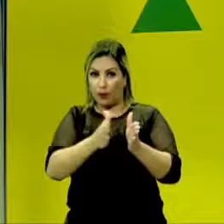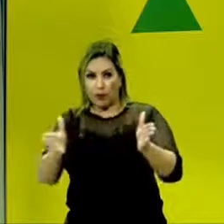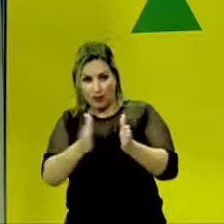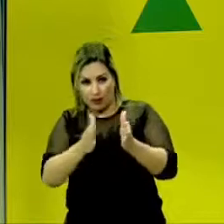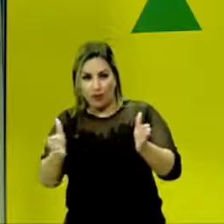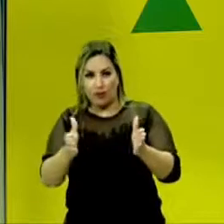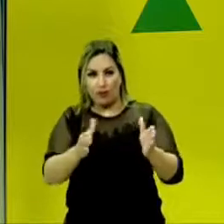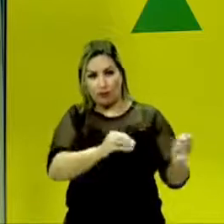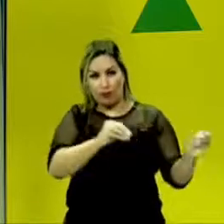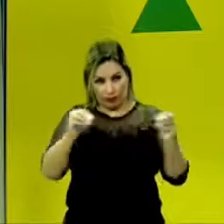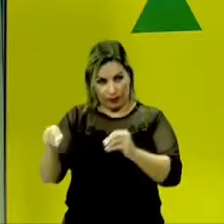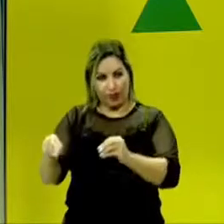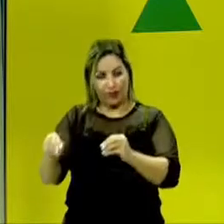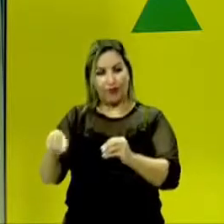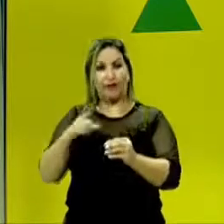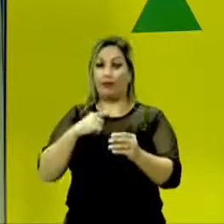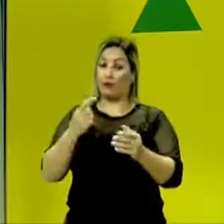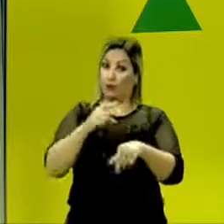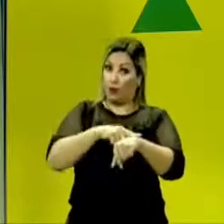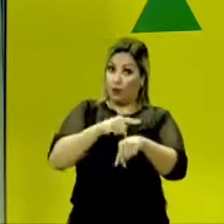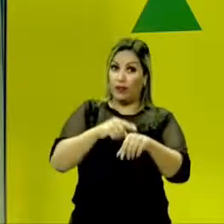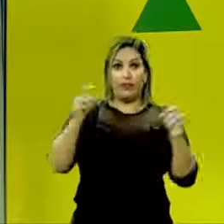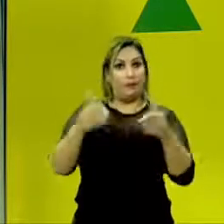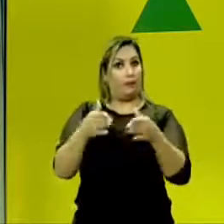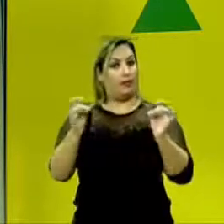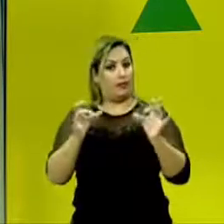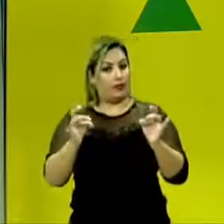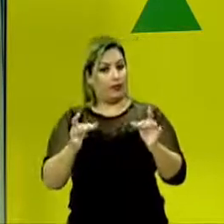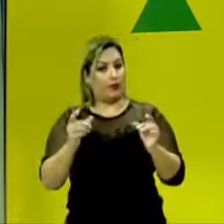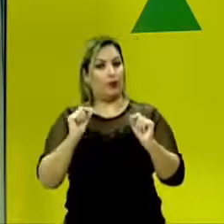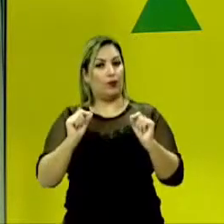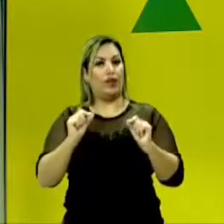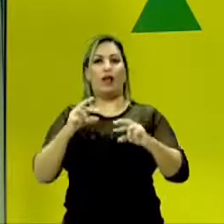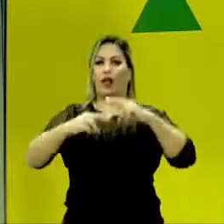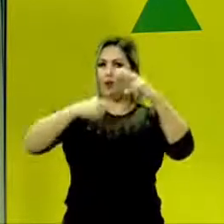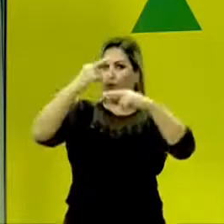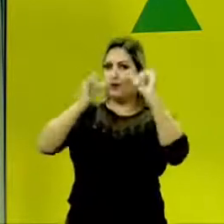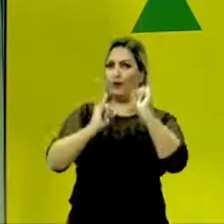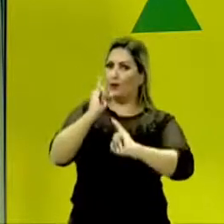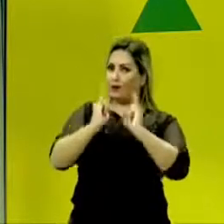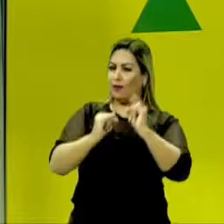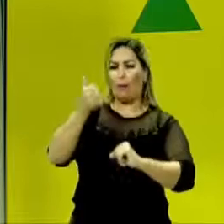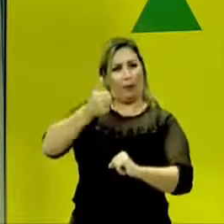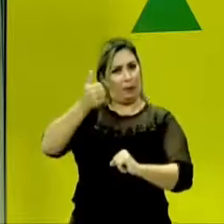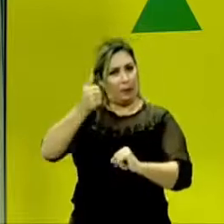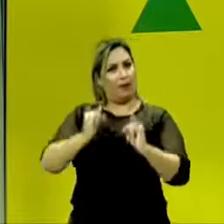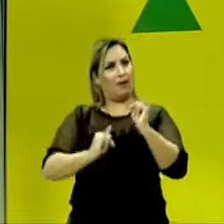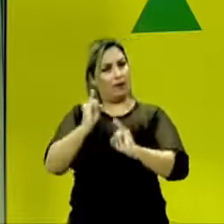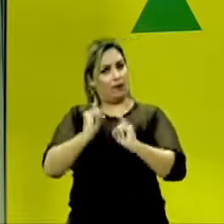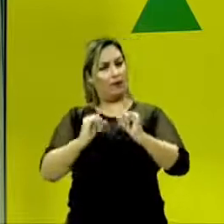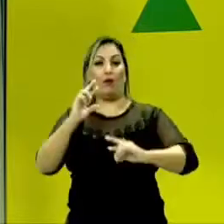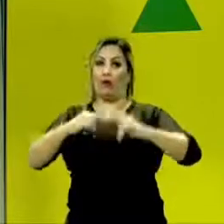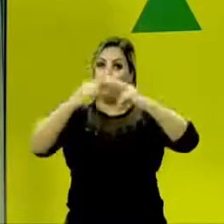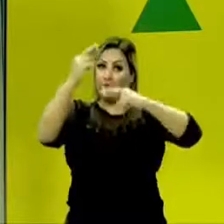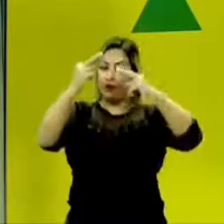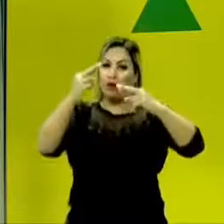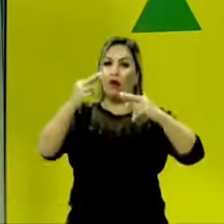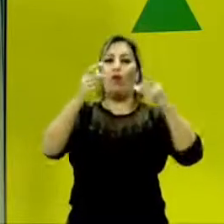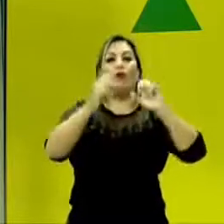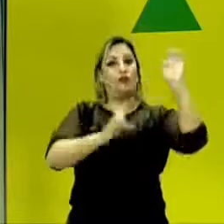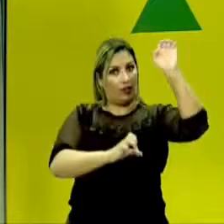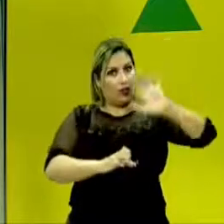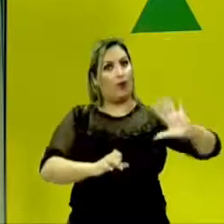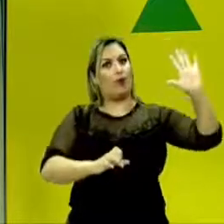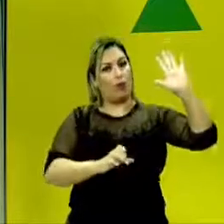êxodo rural, a gente tem alguns momentos específicos, como a Revolução Industrial, a primeira Revolução Industrial, lá no território